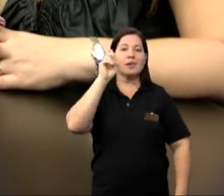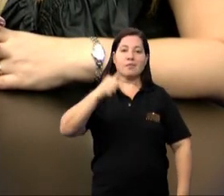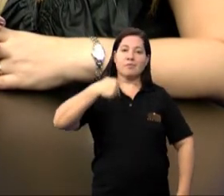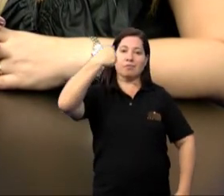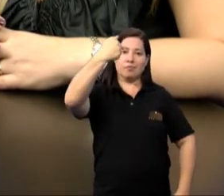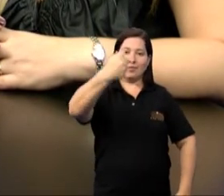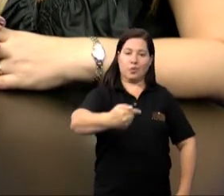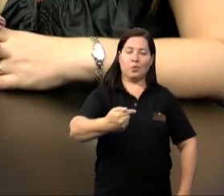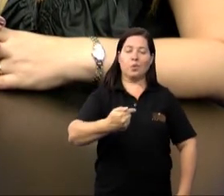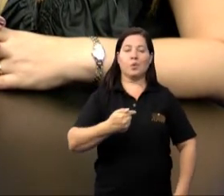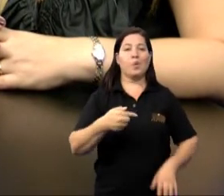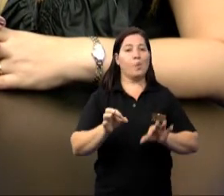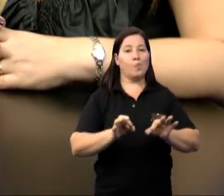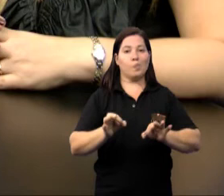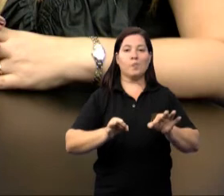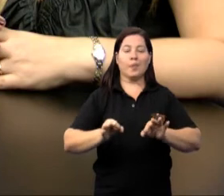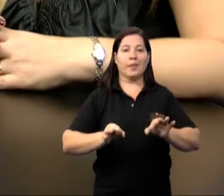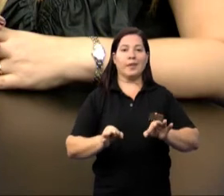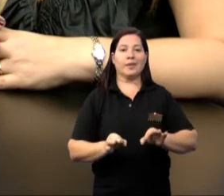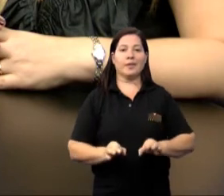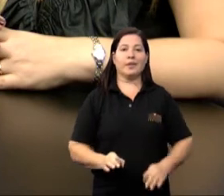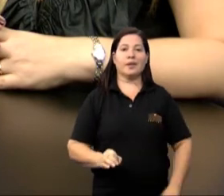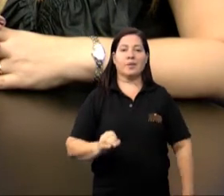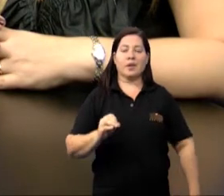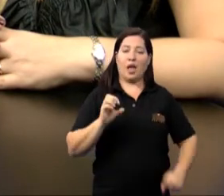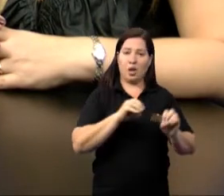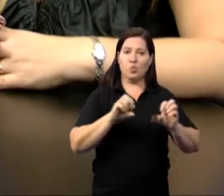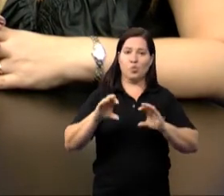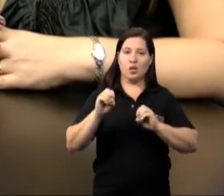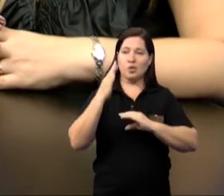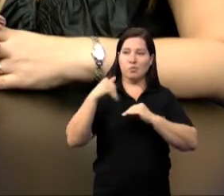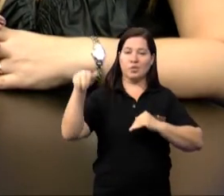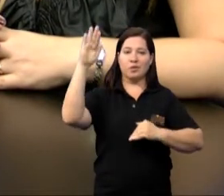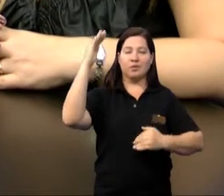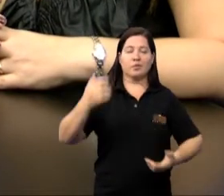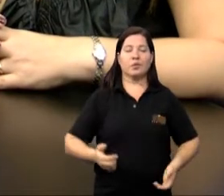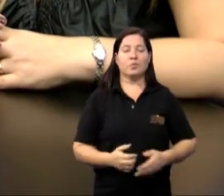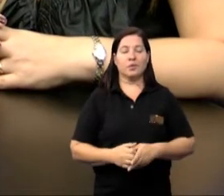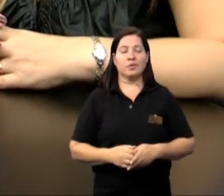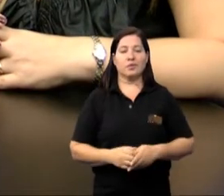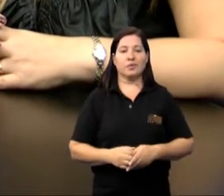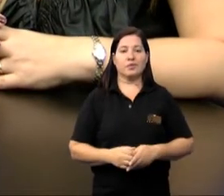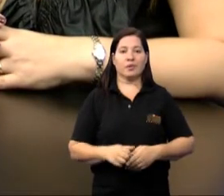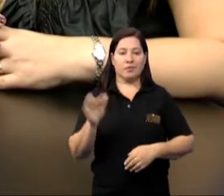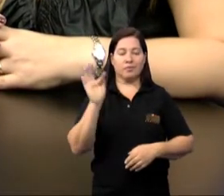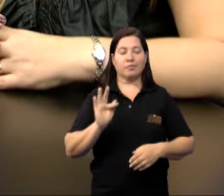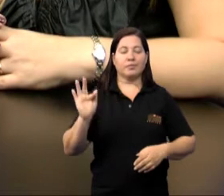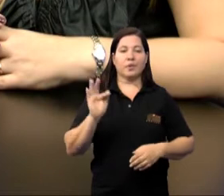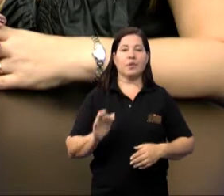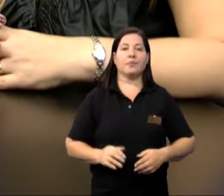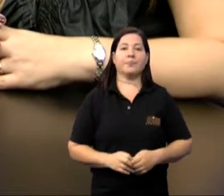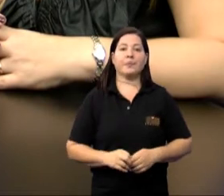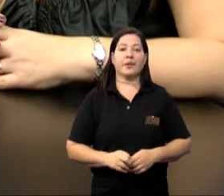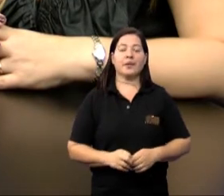bloco para o próximo programa sobre a educação superior, mas ainda no tema de hoje,